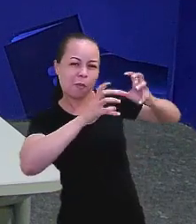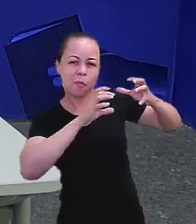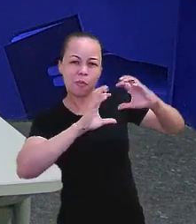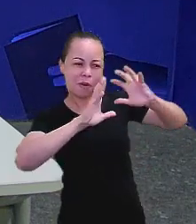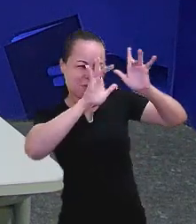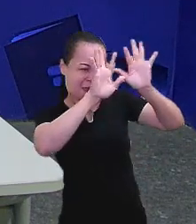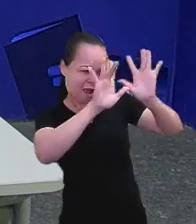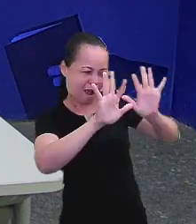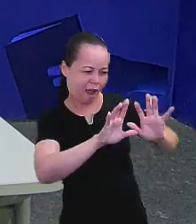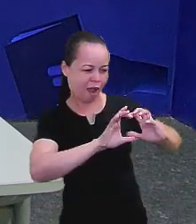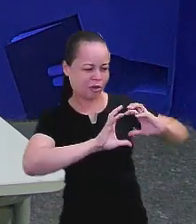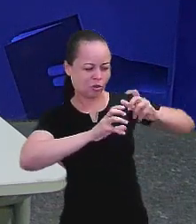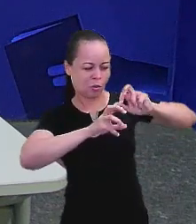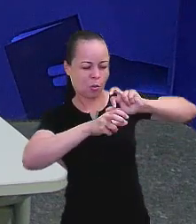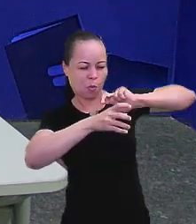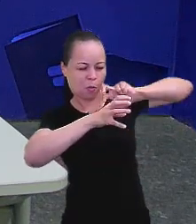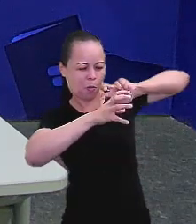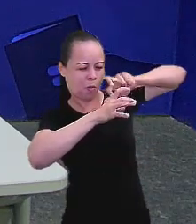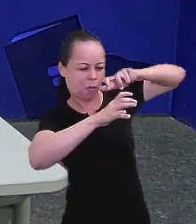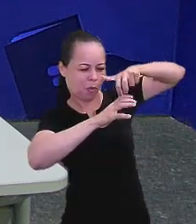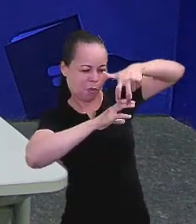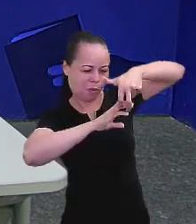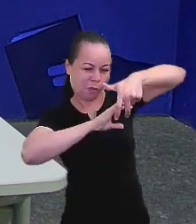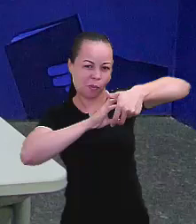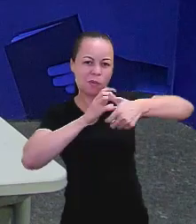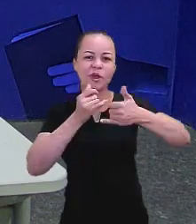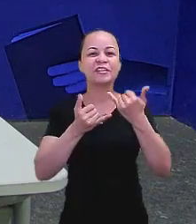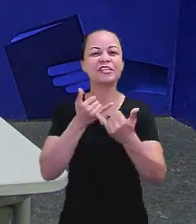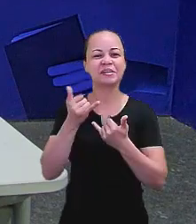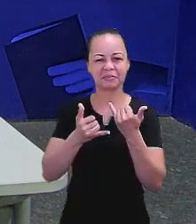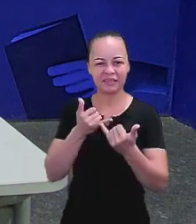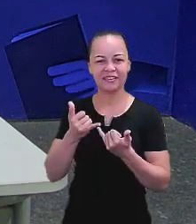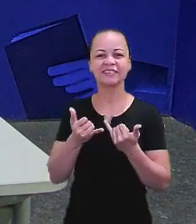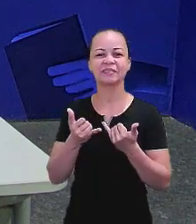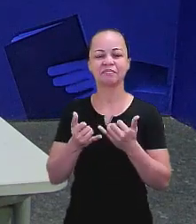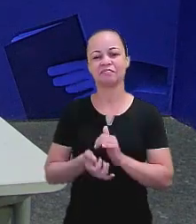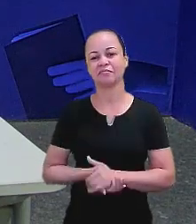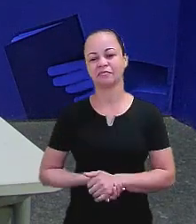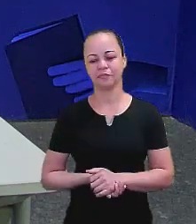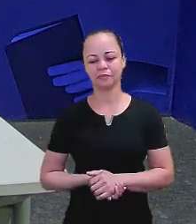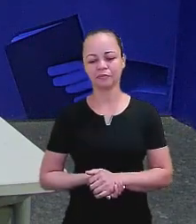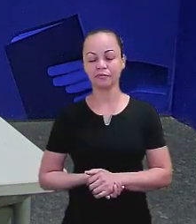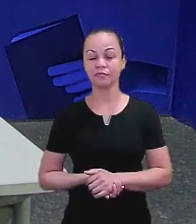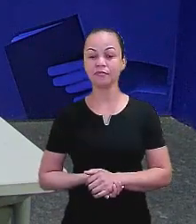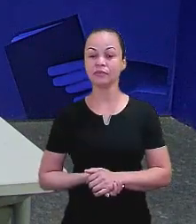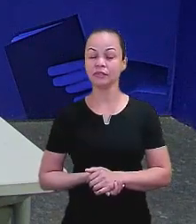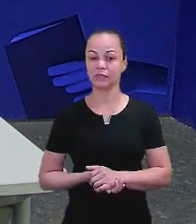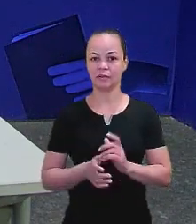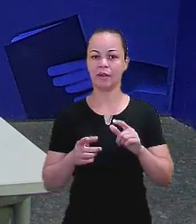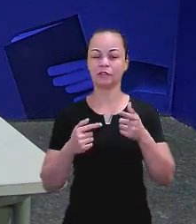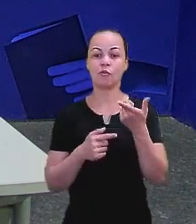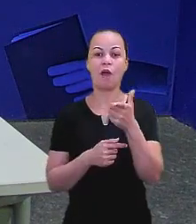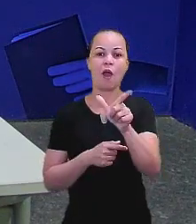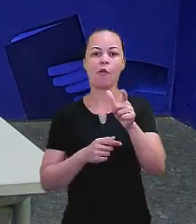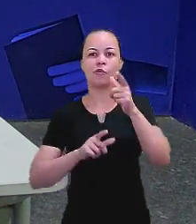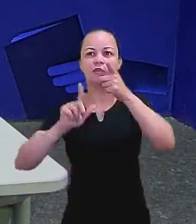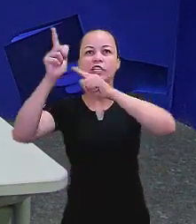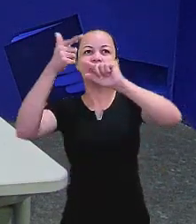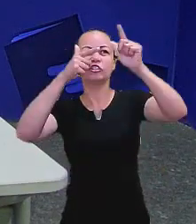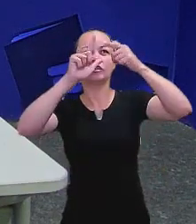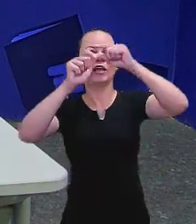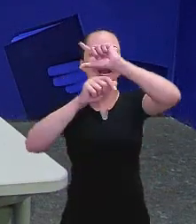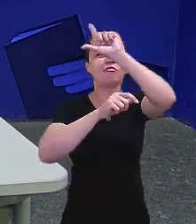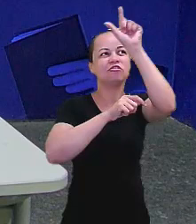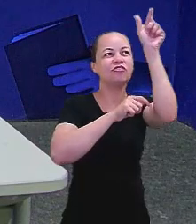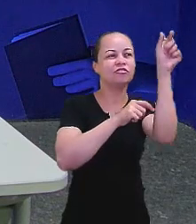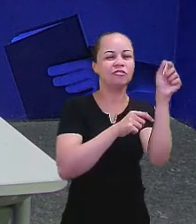rápido. Todos subiram em cima e começaram a brincar. E agora, mais uma estrela voando no céu.